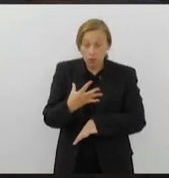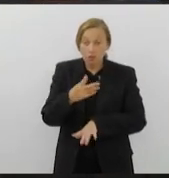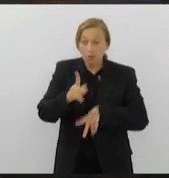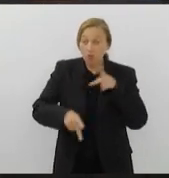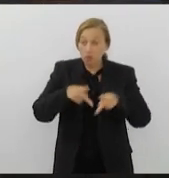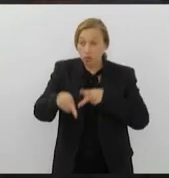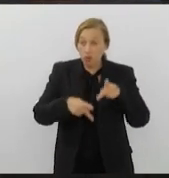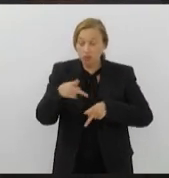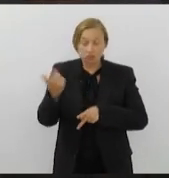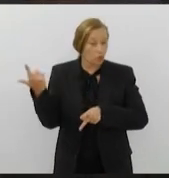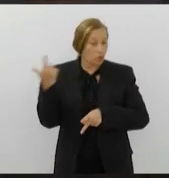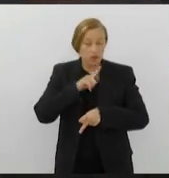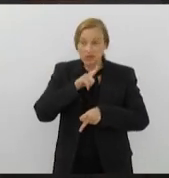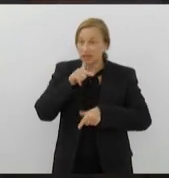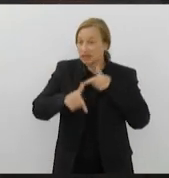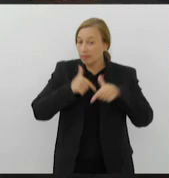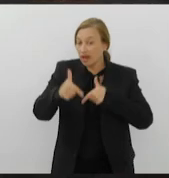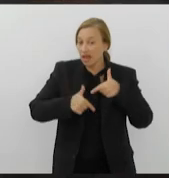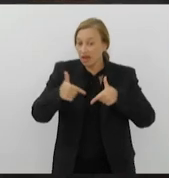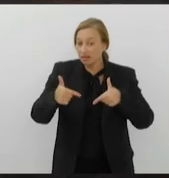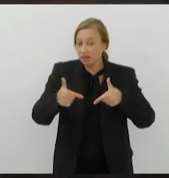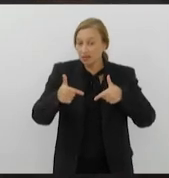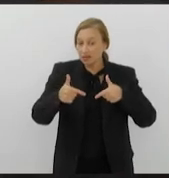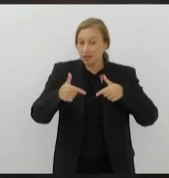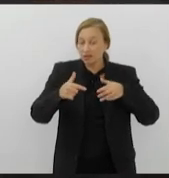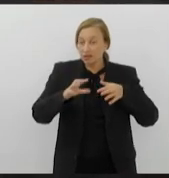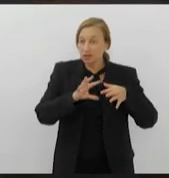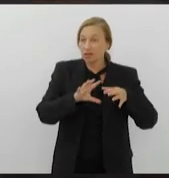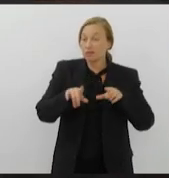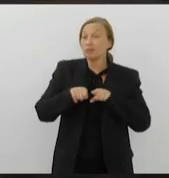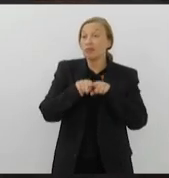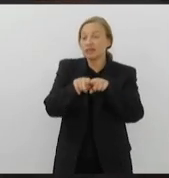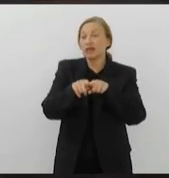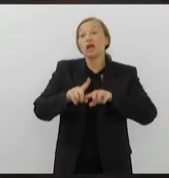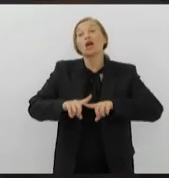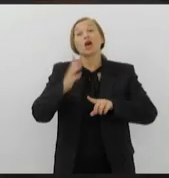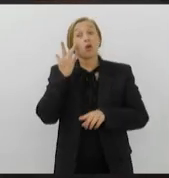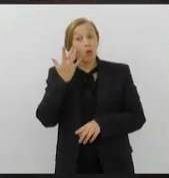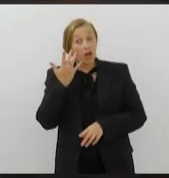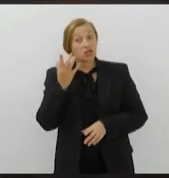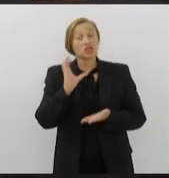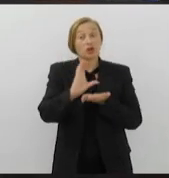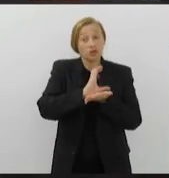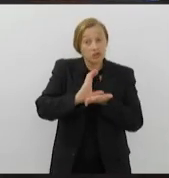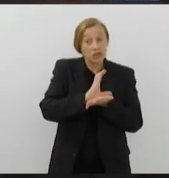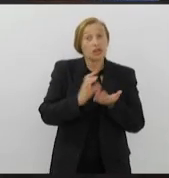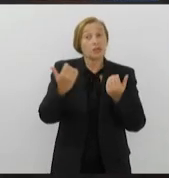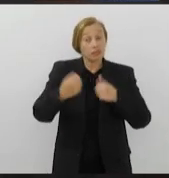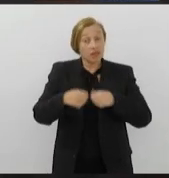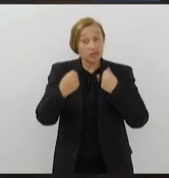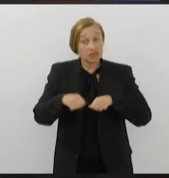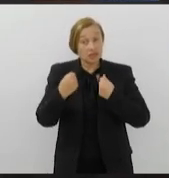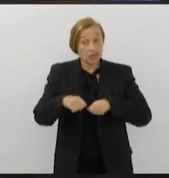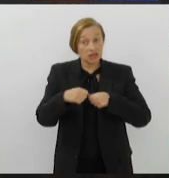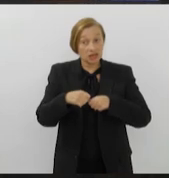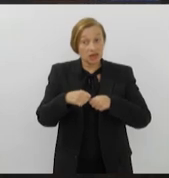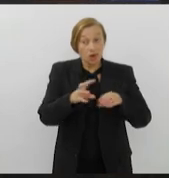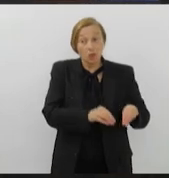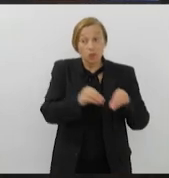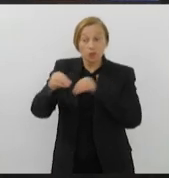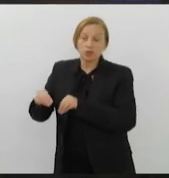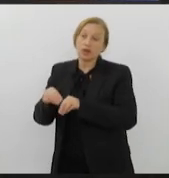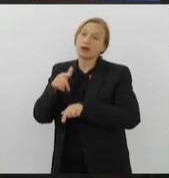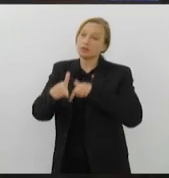não está conseguindo trabalhar em função disso. Eu acho aqui, publicamente, que a conselheira devia se habilitar numa vaga do 5º Constitucional e ir para o Tribunal